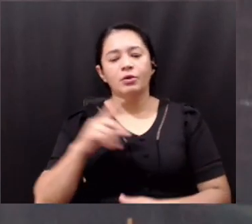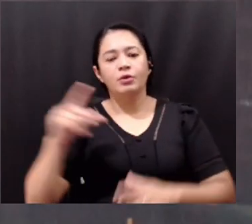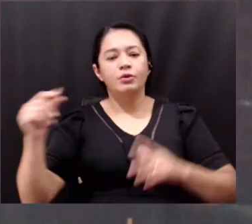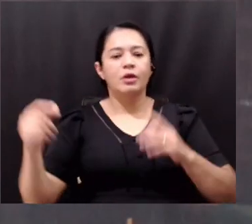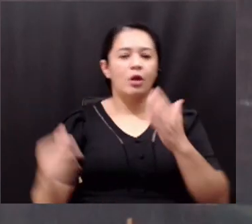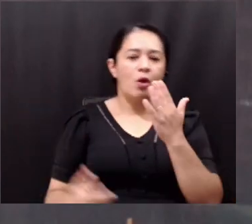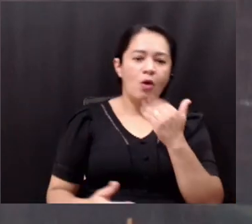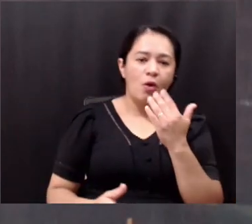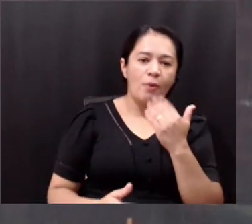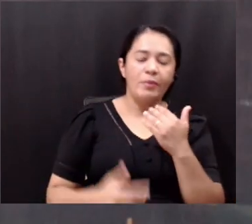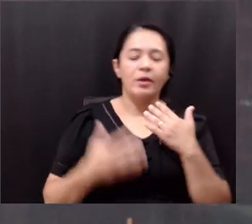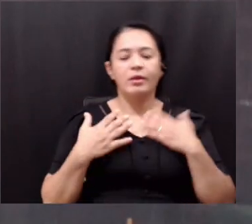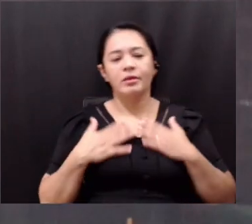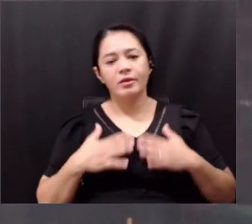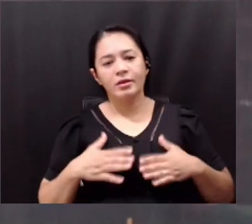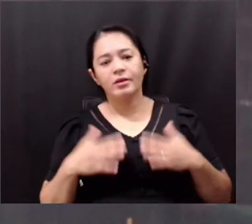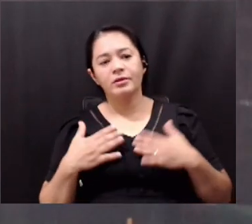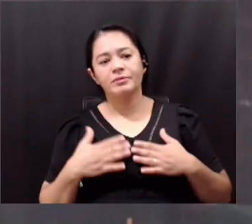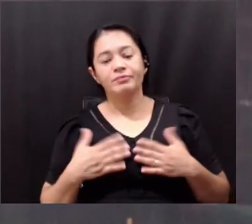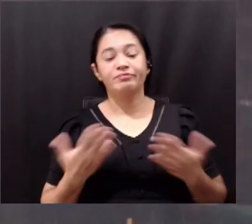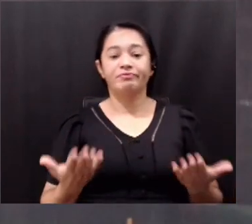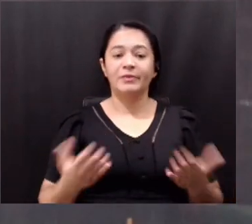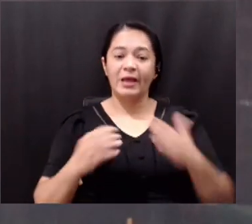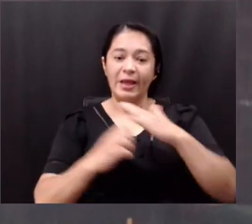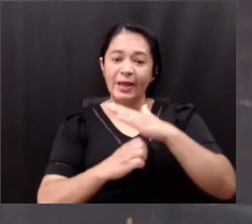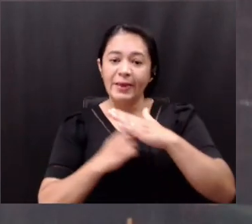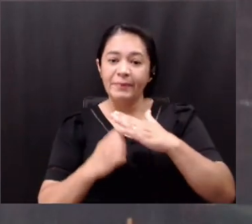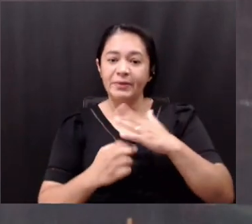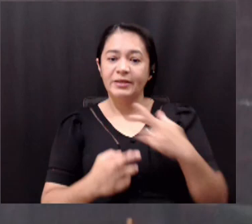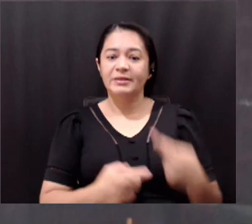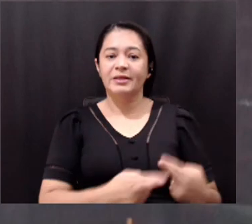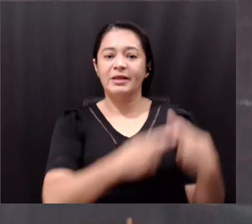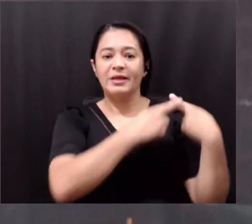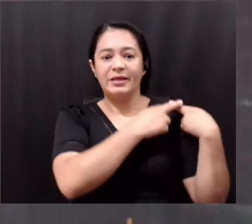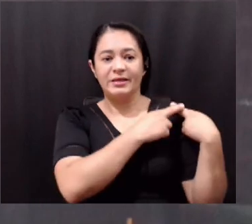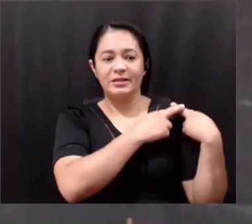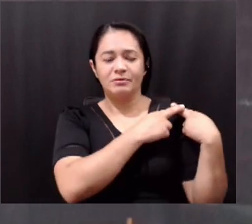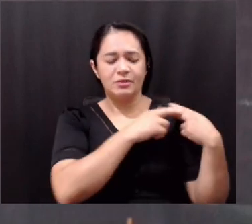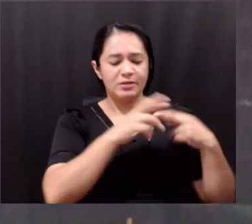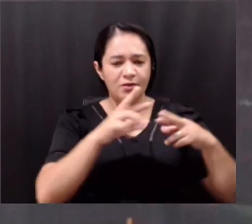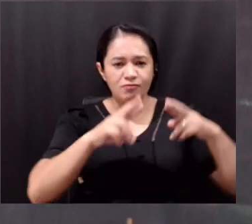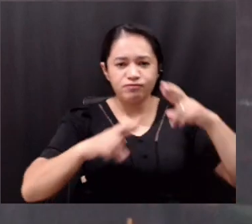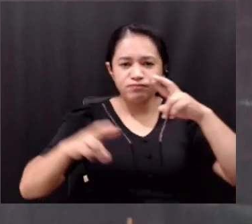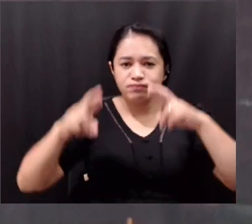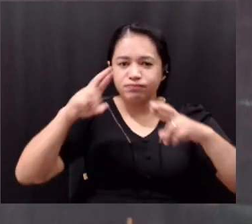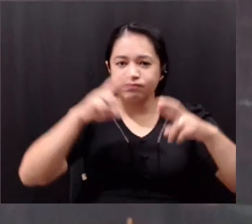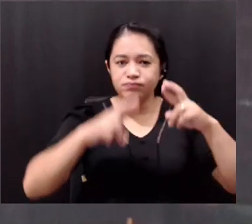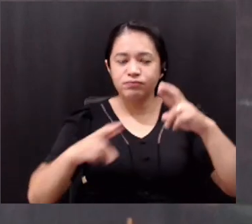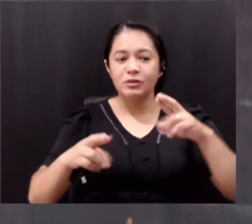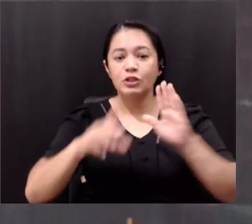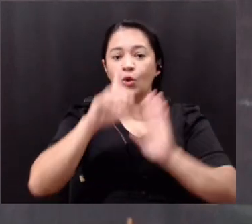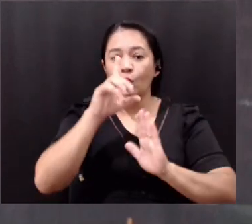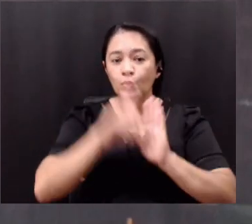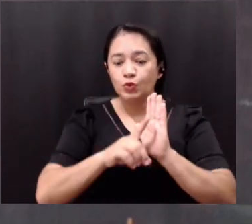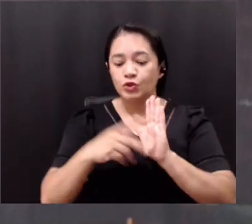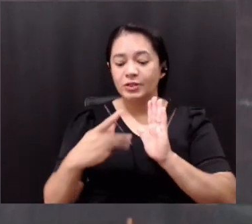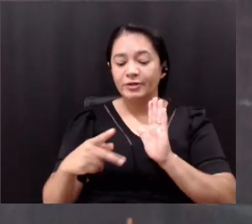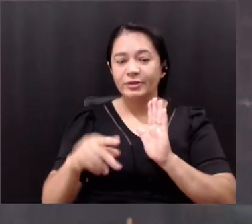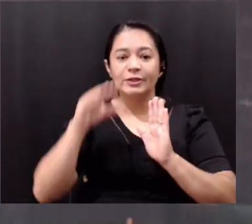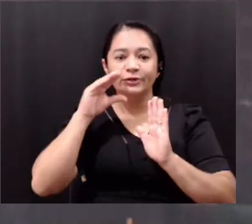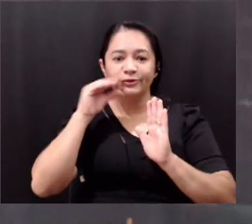descansar. Então, a empresa tem que estar responsável por estar monitorando esse direito e essas pausas que